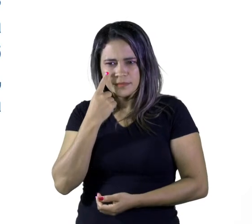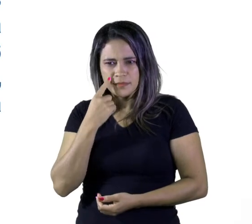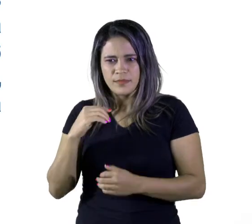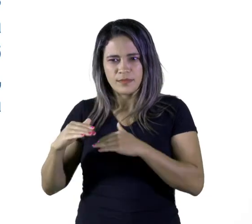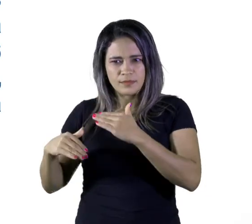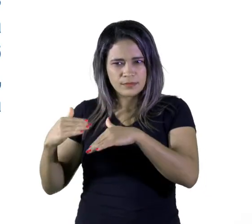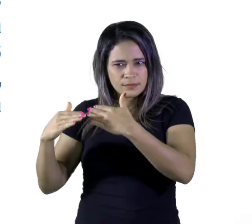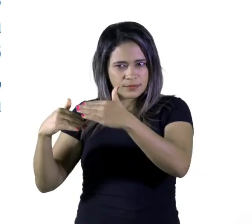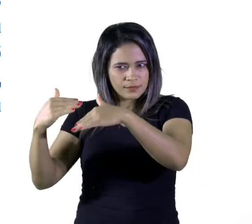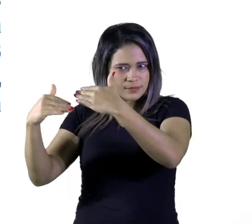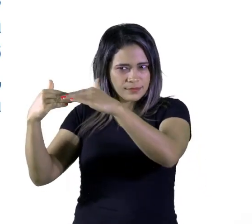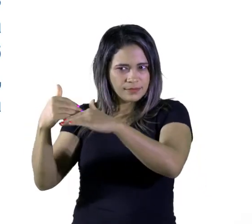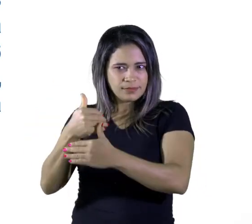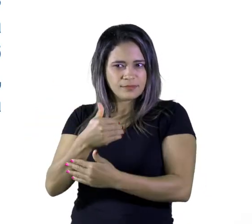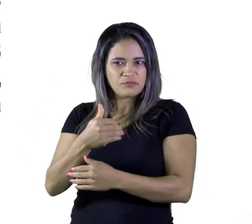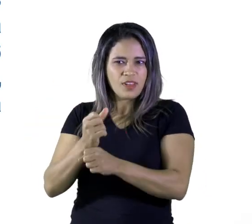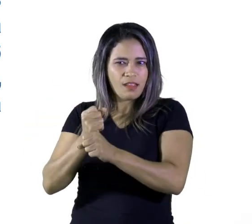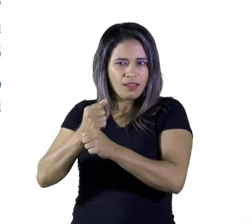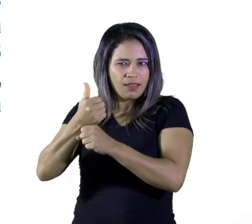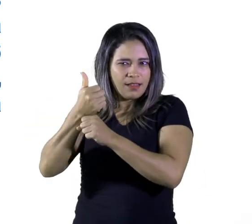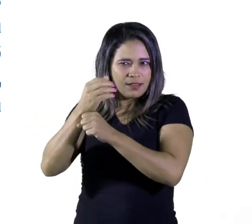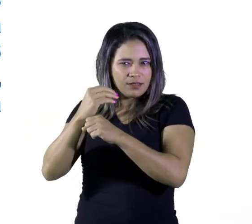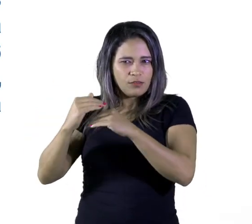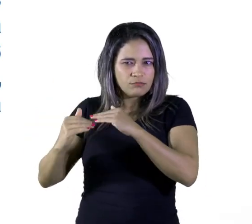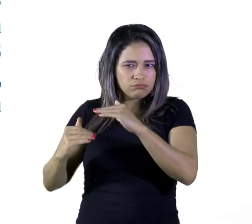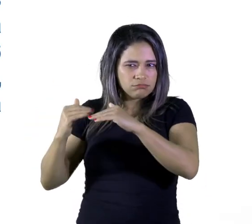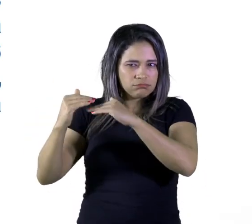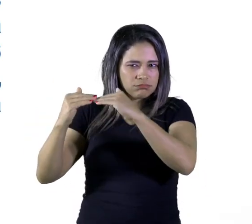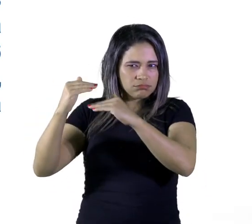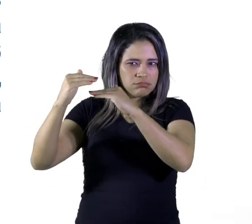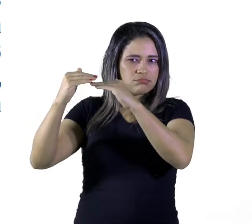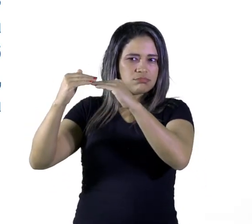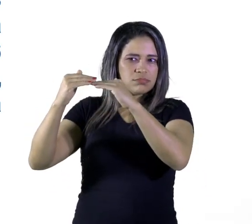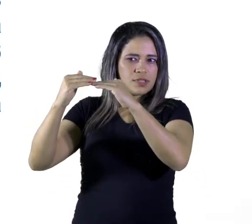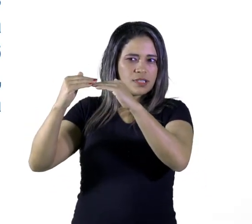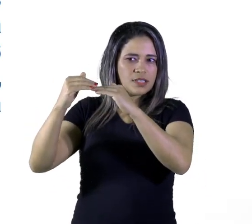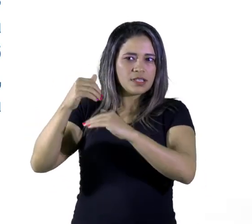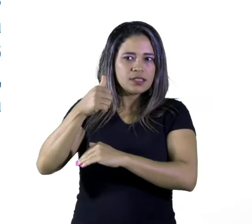nos últimos 10 anos obteve um aumento superior de